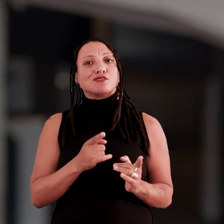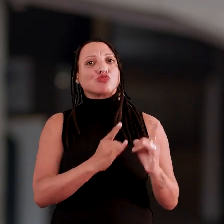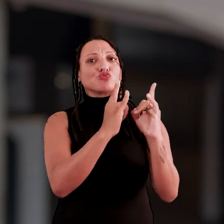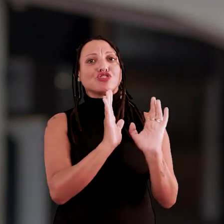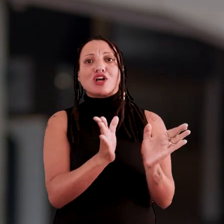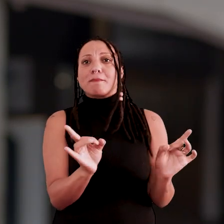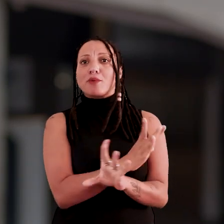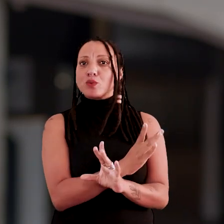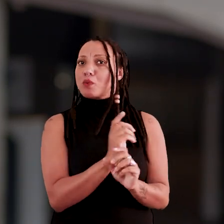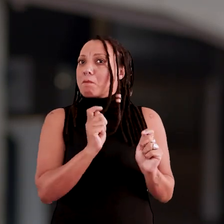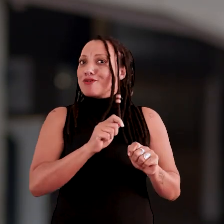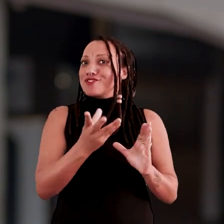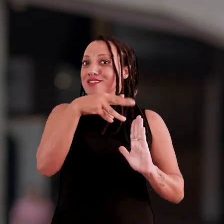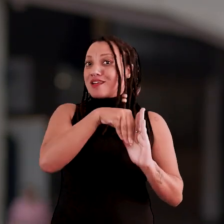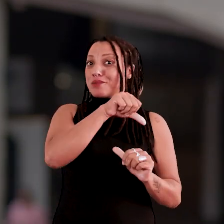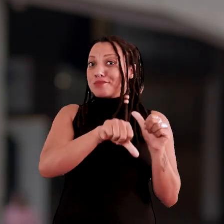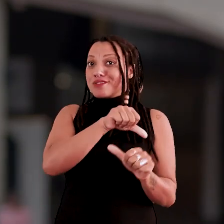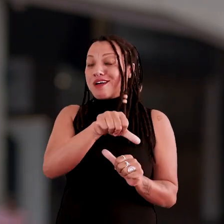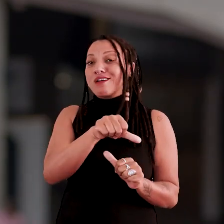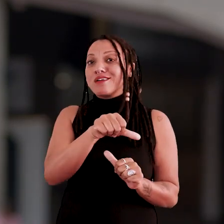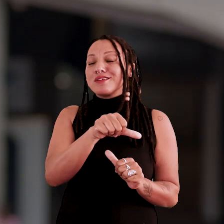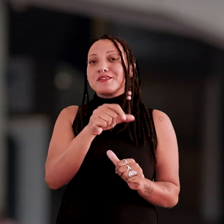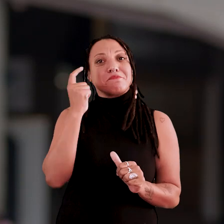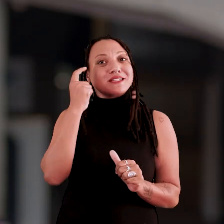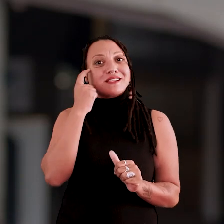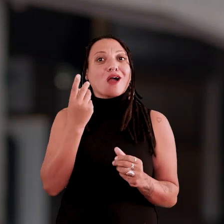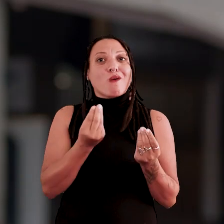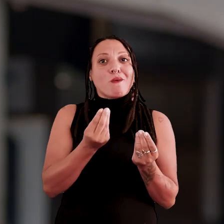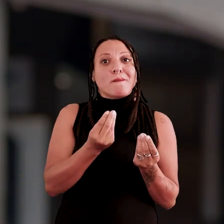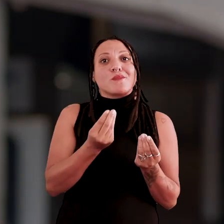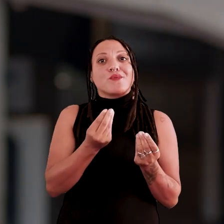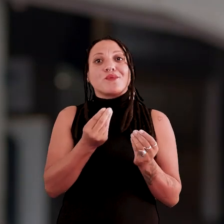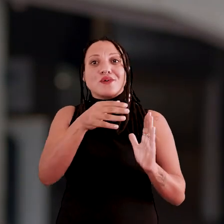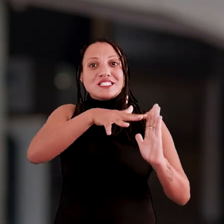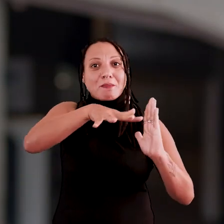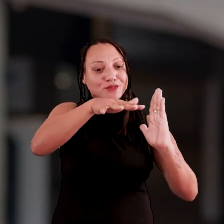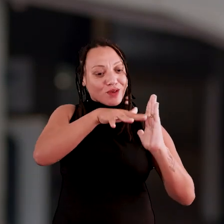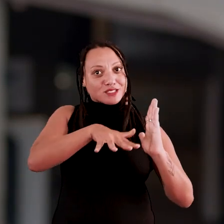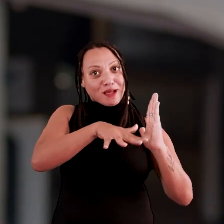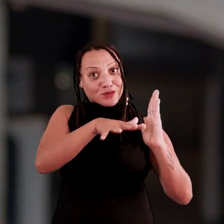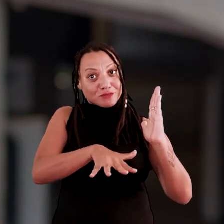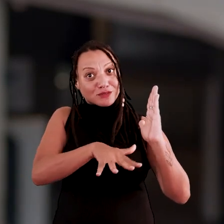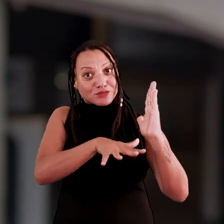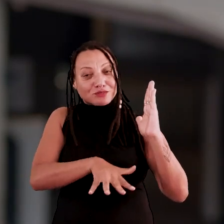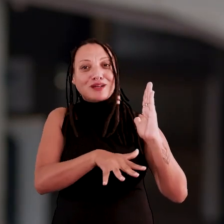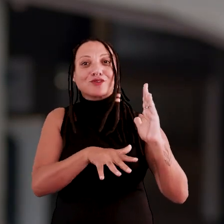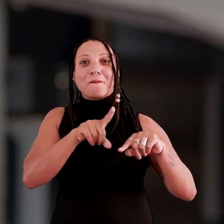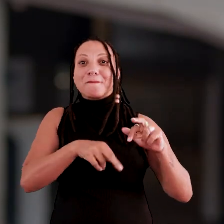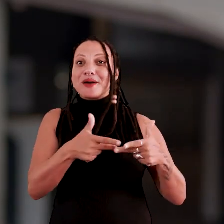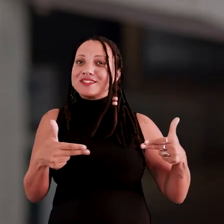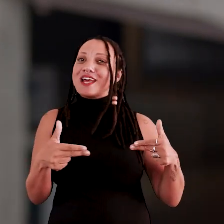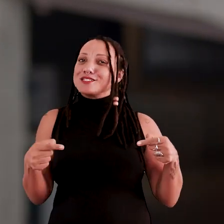novos espaços de uma forma com que o próprio edifício possa estar eternamente em construção e reaproveitamento dessas